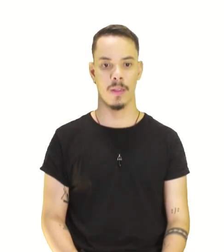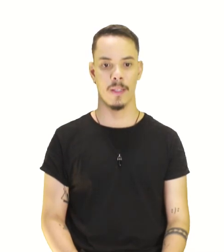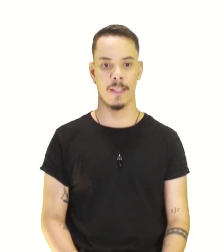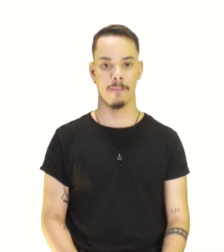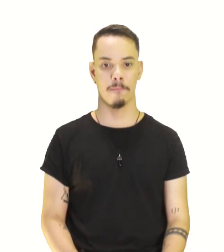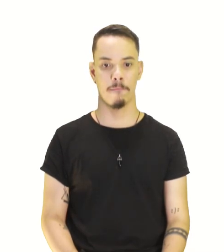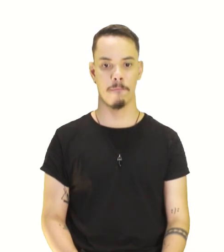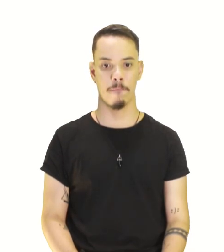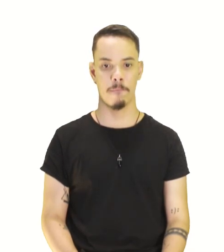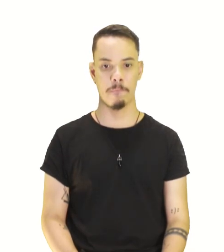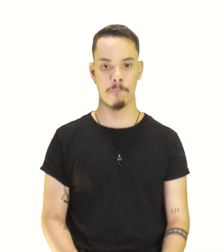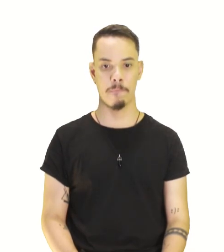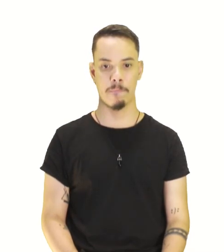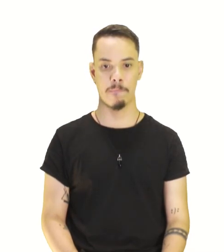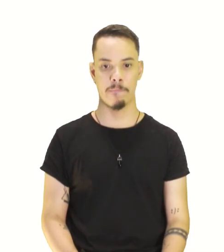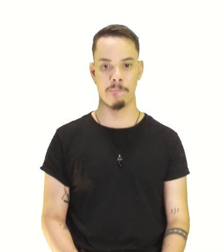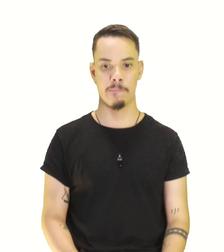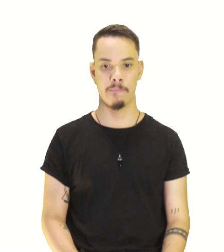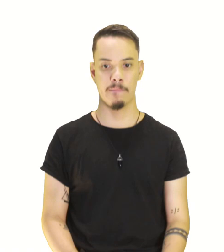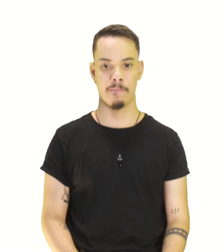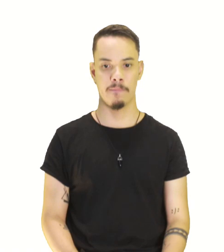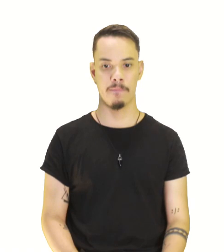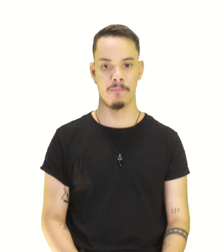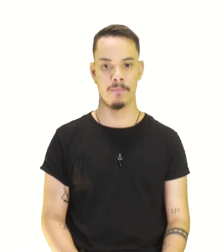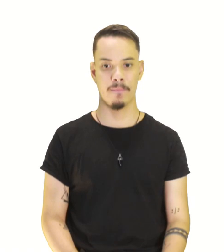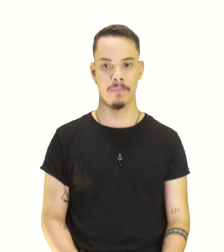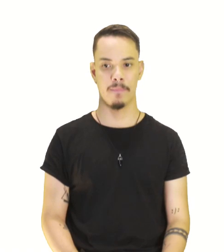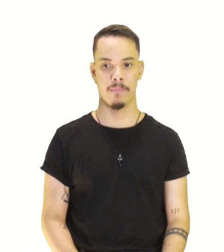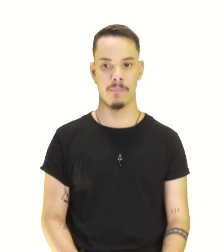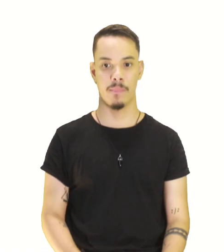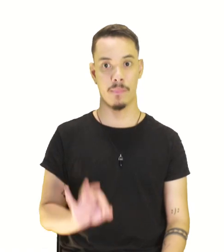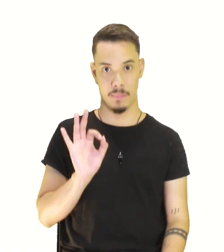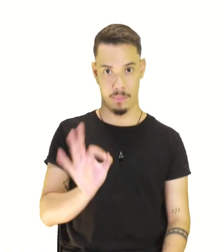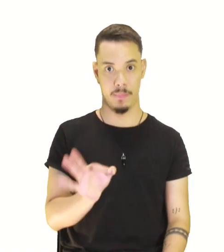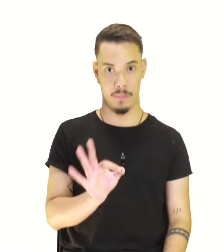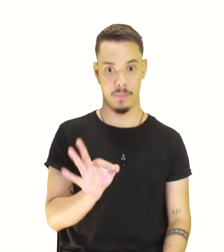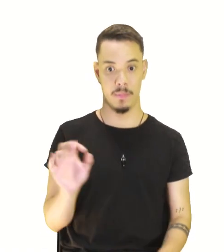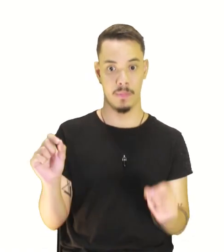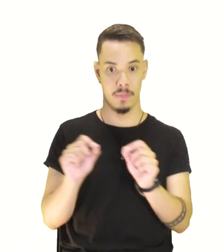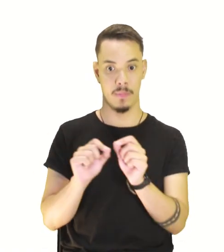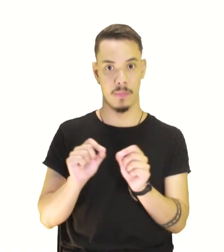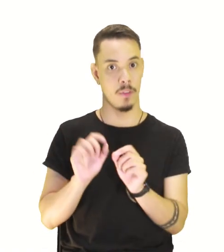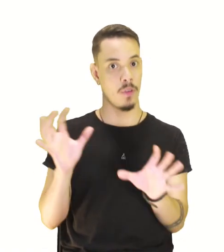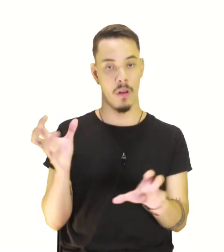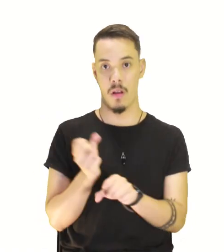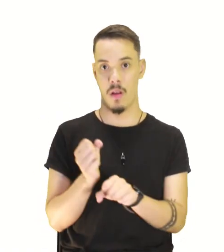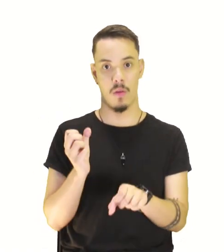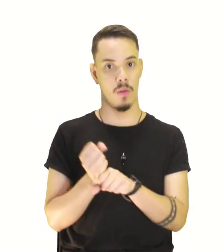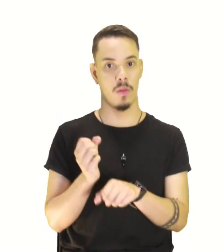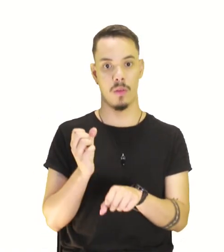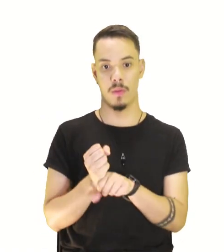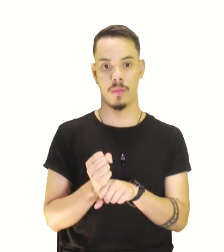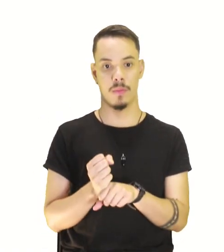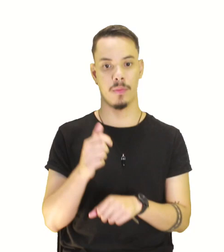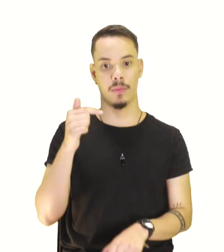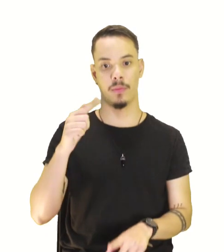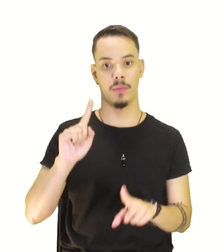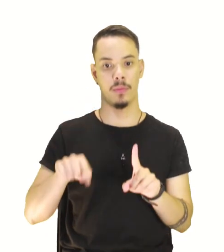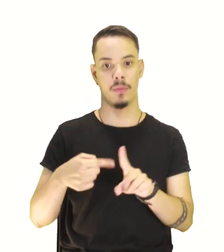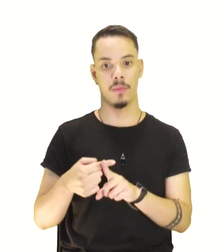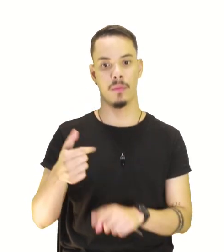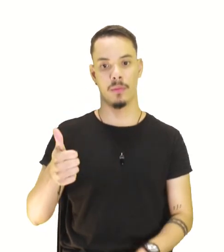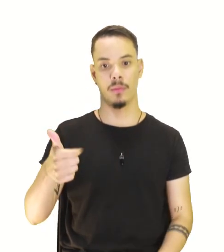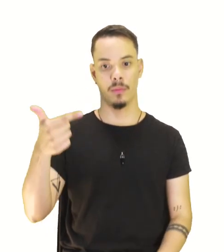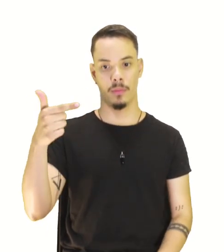f de 2 é 12 e o f de 0 é 2. Então é só fazer o cálculo. Isso. 7 mais